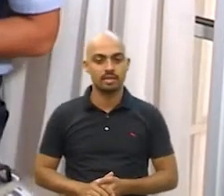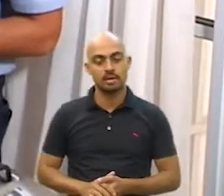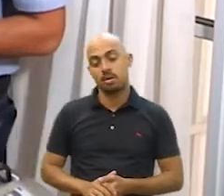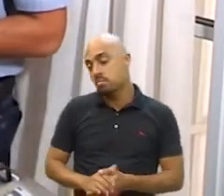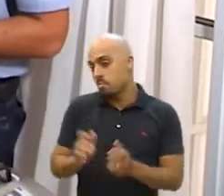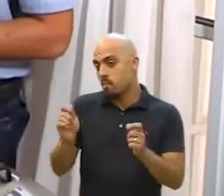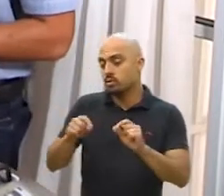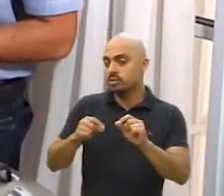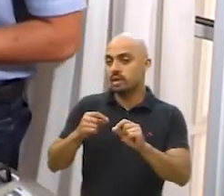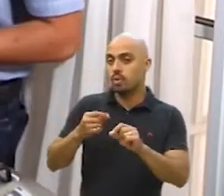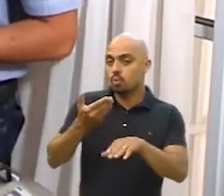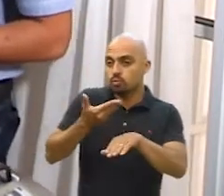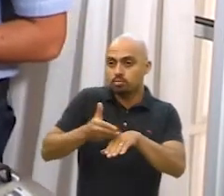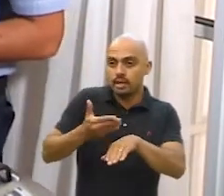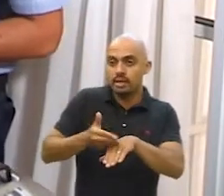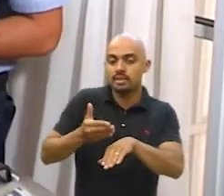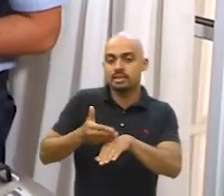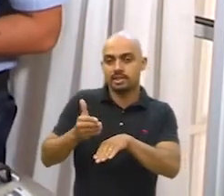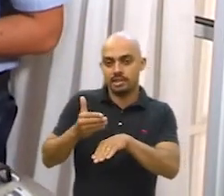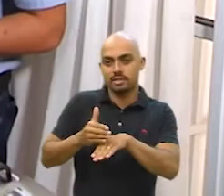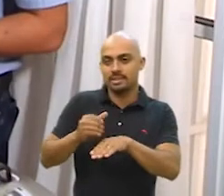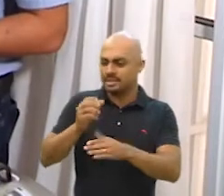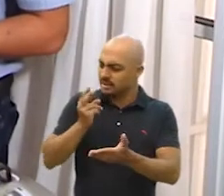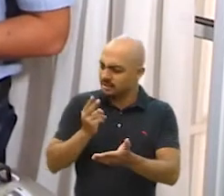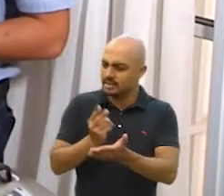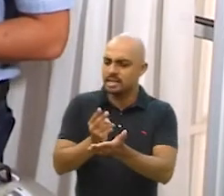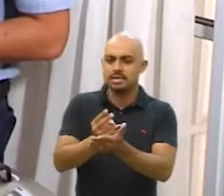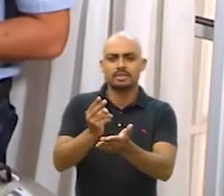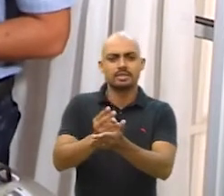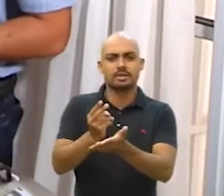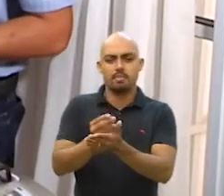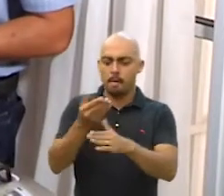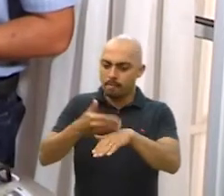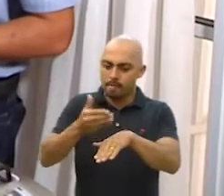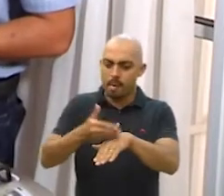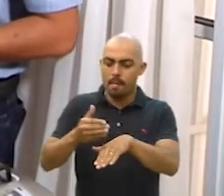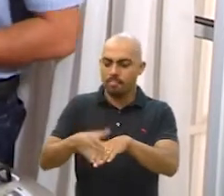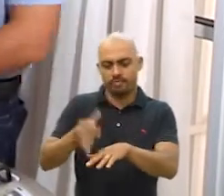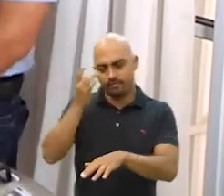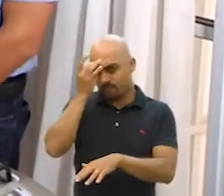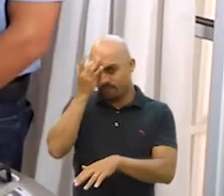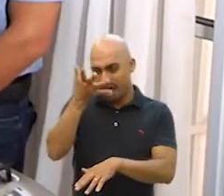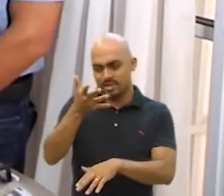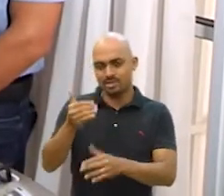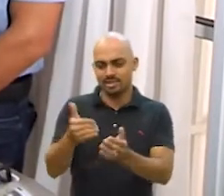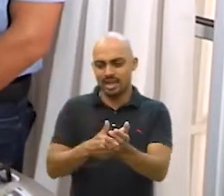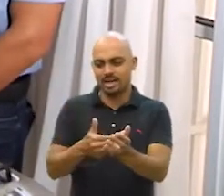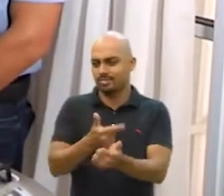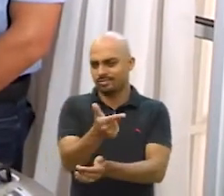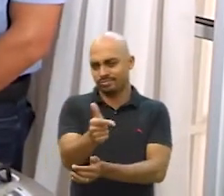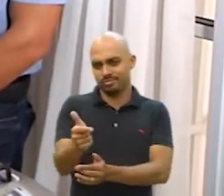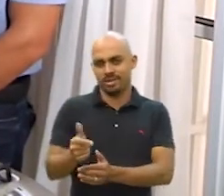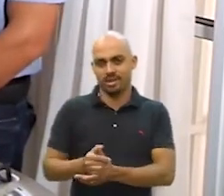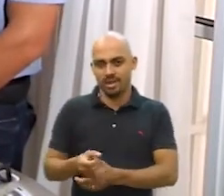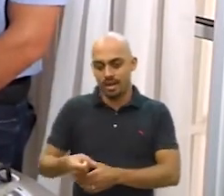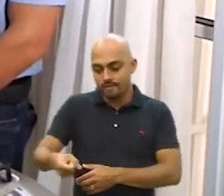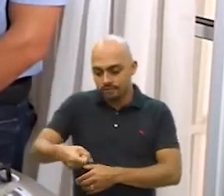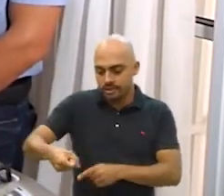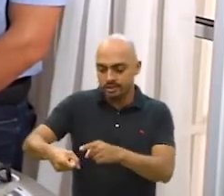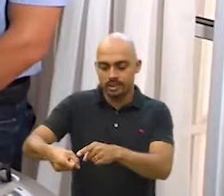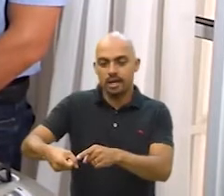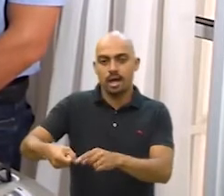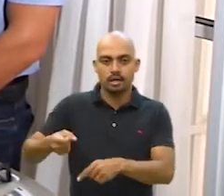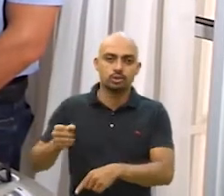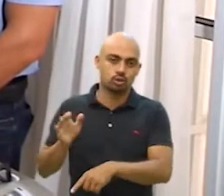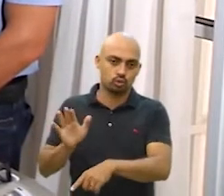pela praticidade, né? Por sempre estar fazendo alguma coisa. Mas é bem fácil, não tem... A frigideira também ajuda, né? É